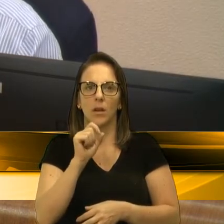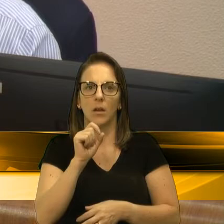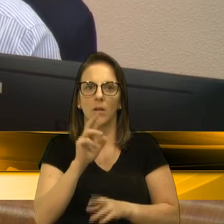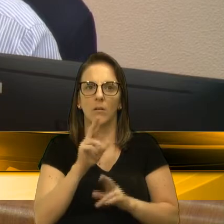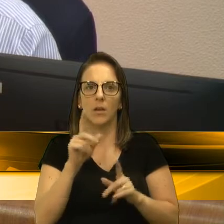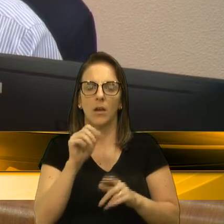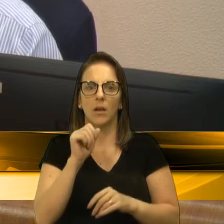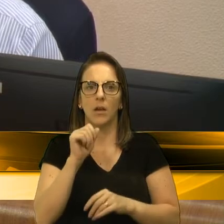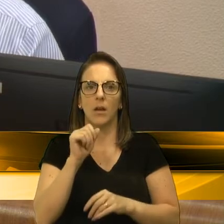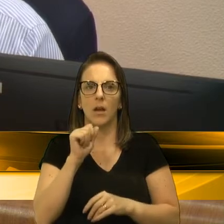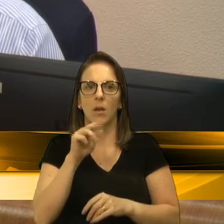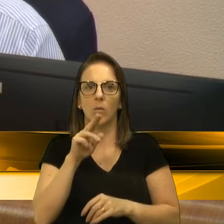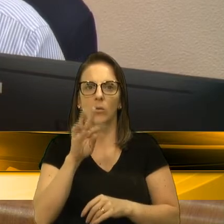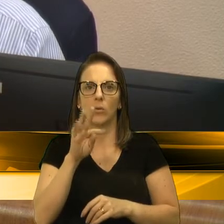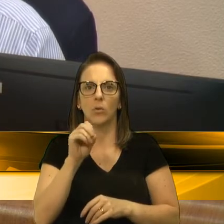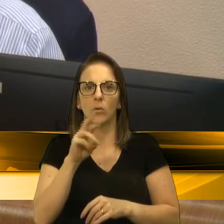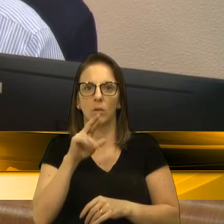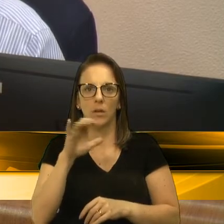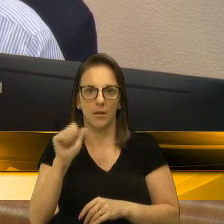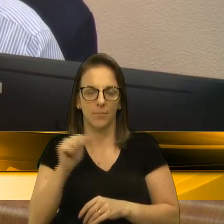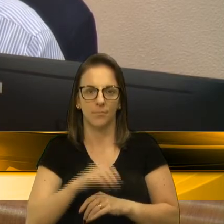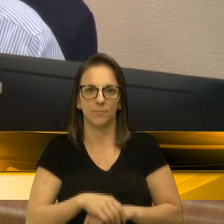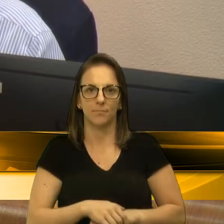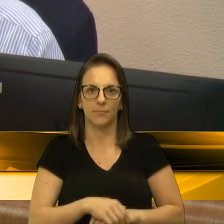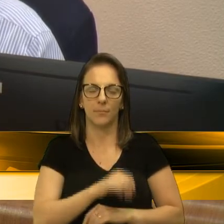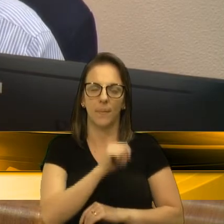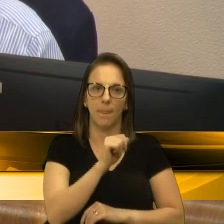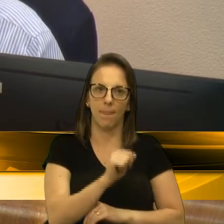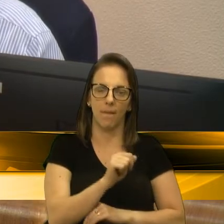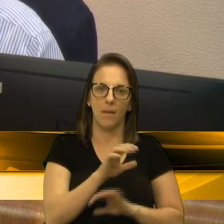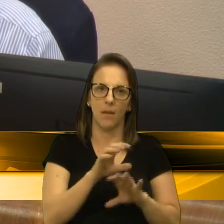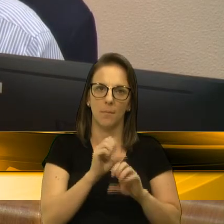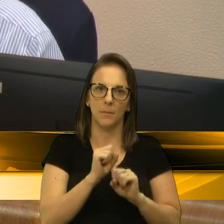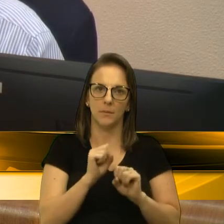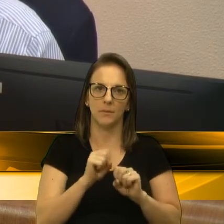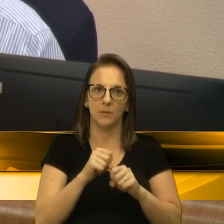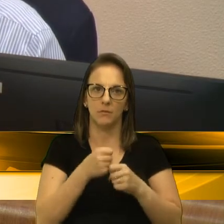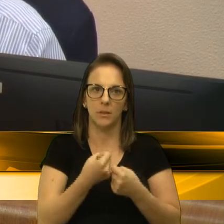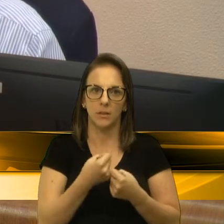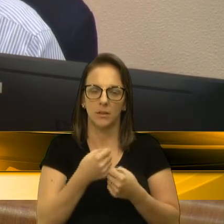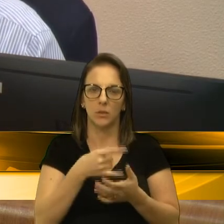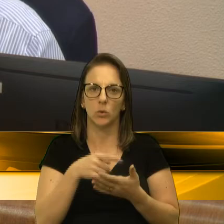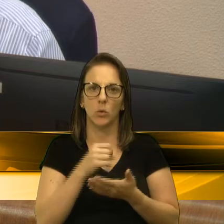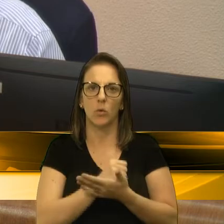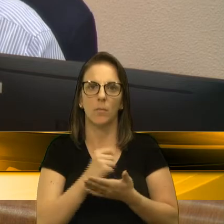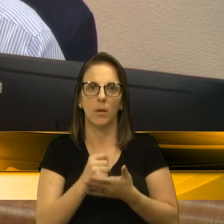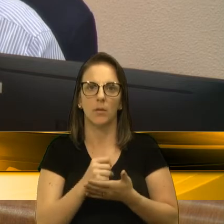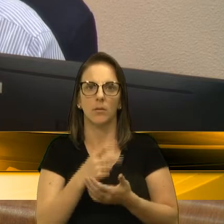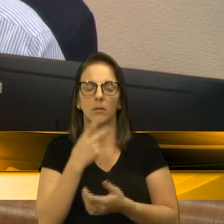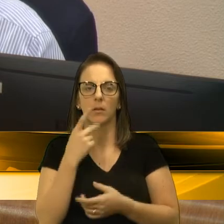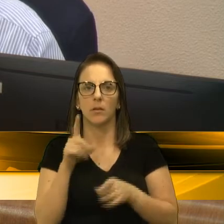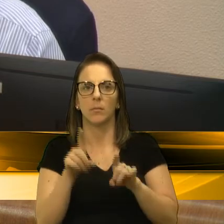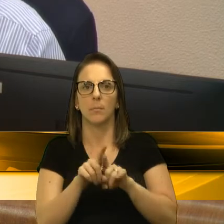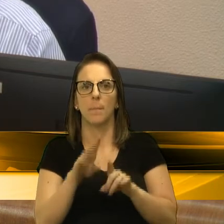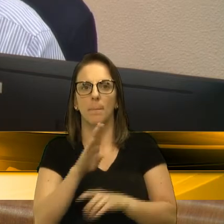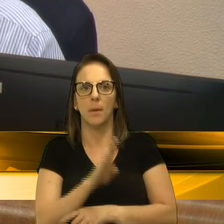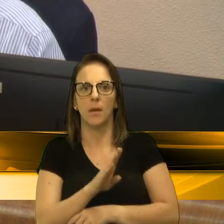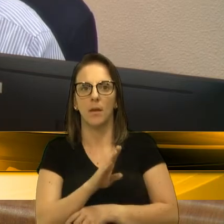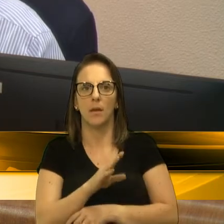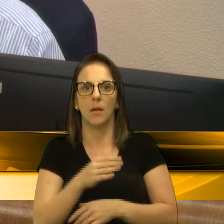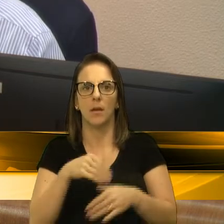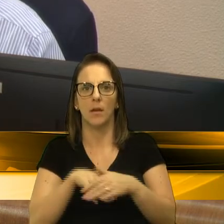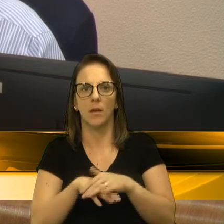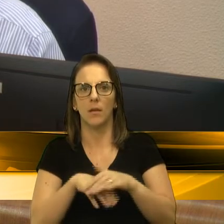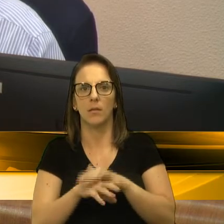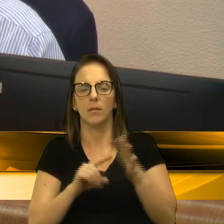Requer, letra A, o recebimento da defesa acompanhado de documentos e sua atuação. B, o arquivamento da denúncia forte no artigo